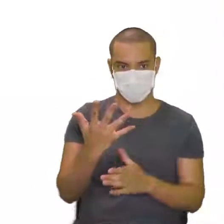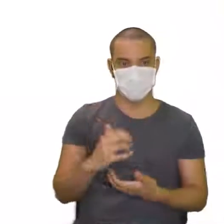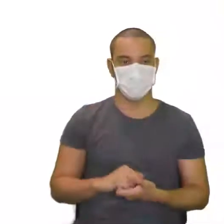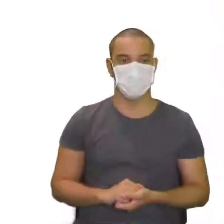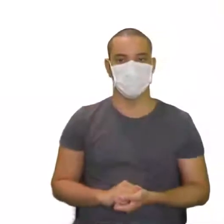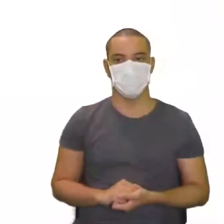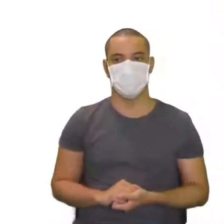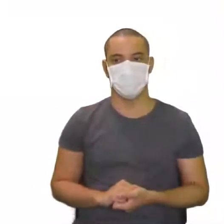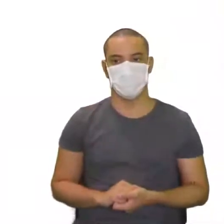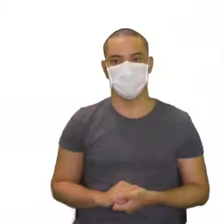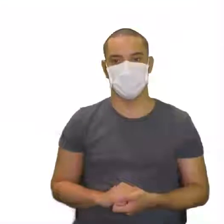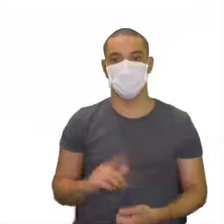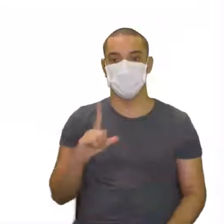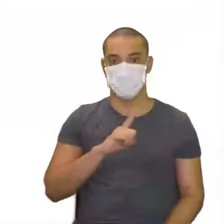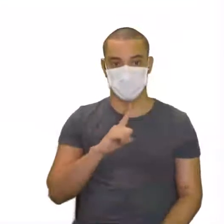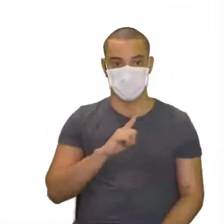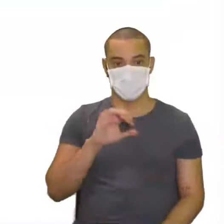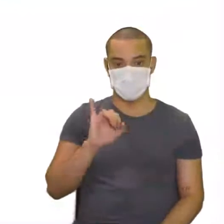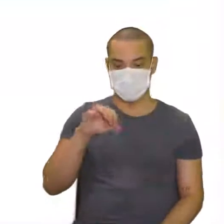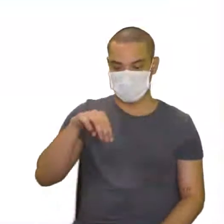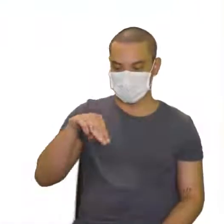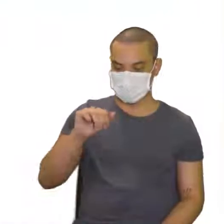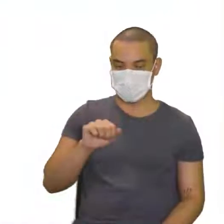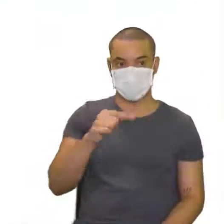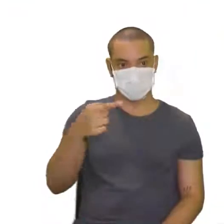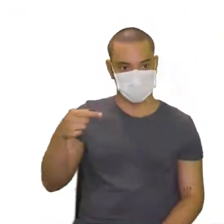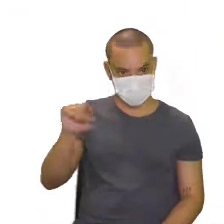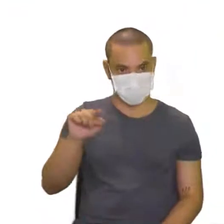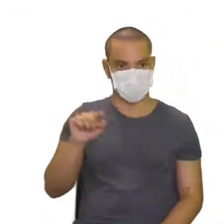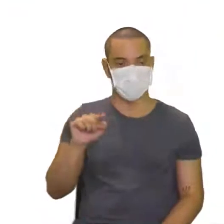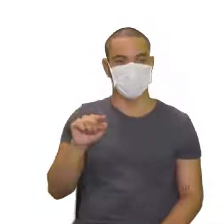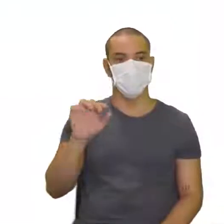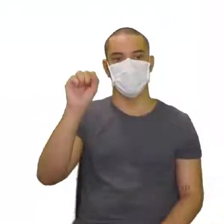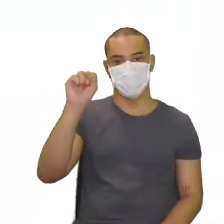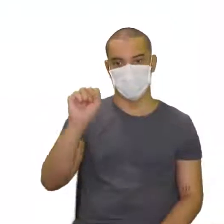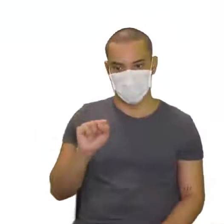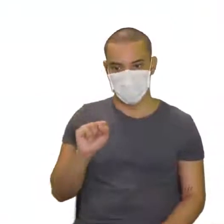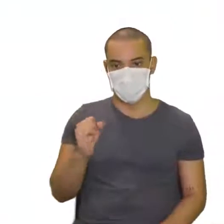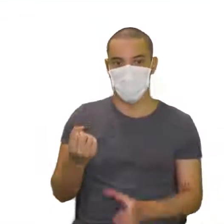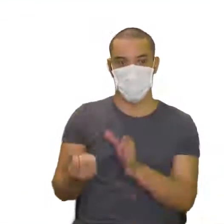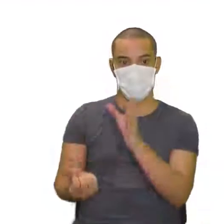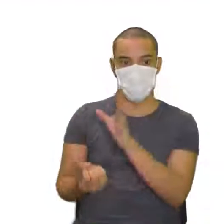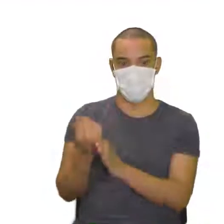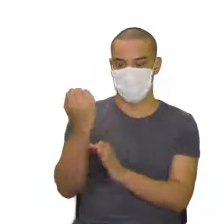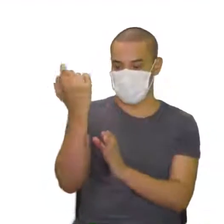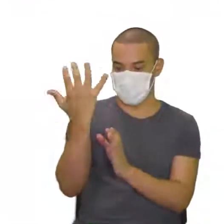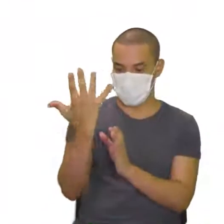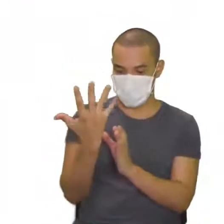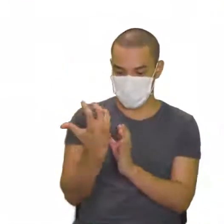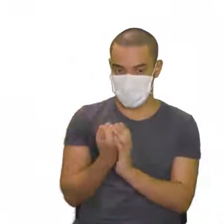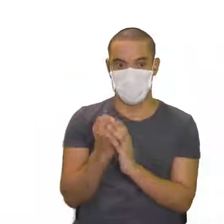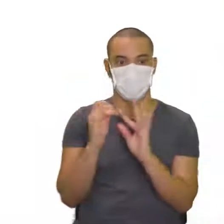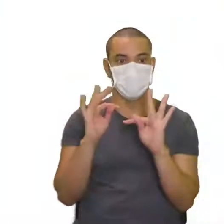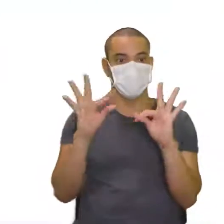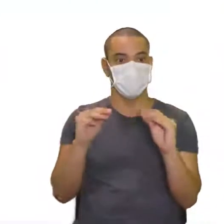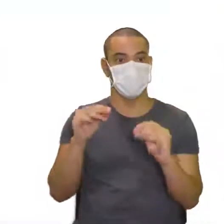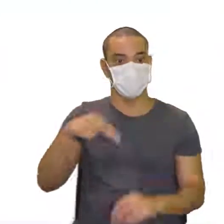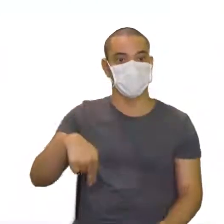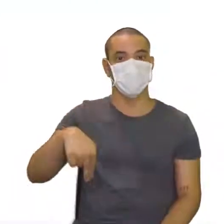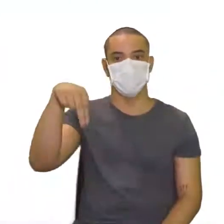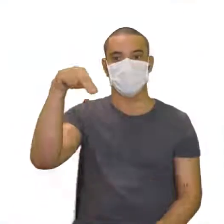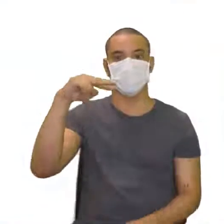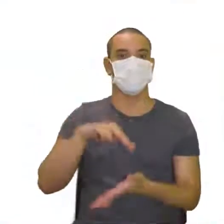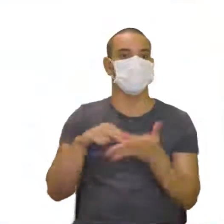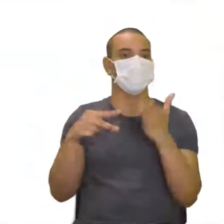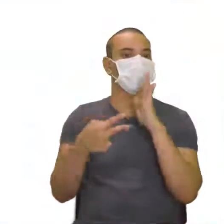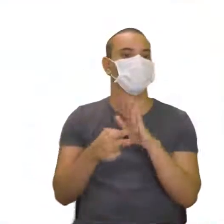se comporta como um ímã, no qual o polo sul é o lado por onde entram as linhas de indução e o polo norte, que é